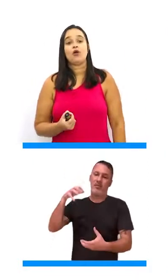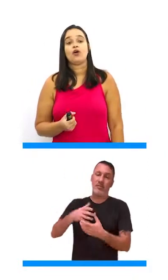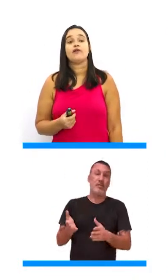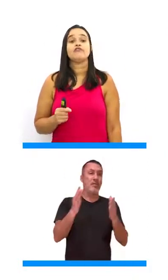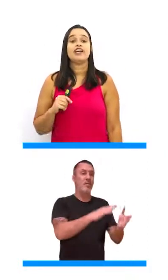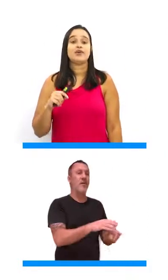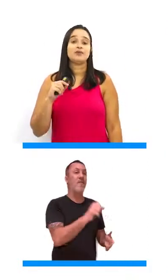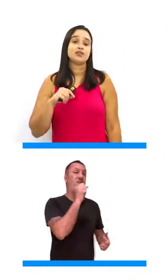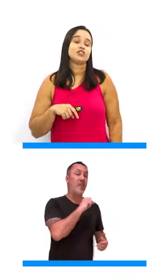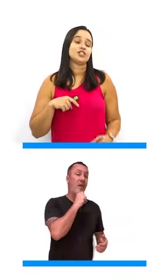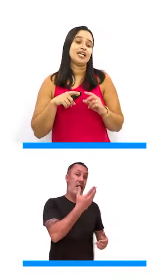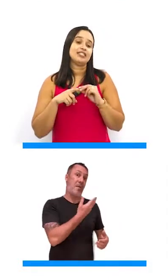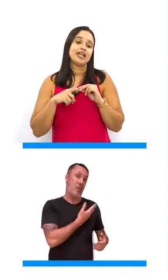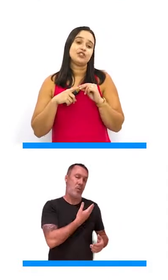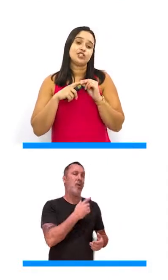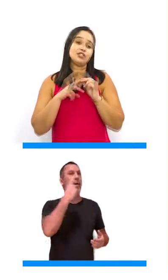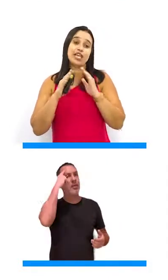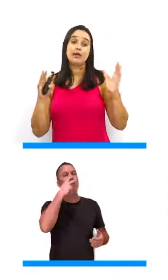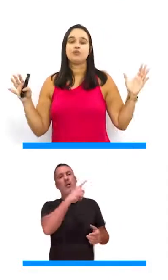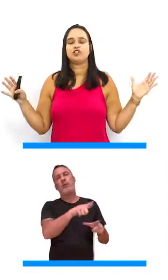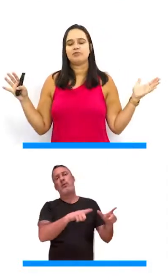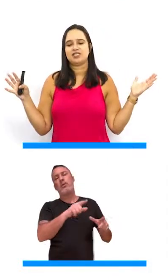mesmo. Agora, é um velho amigo, já dá a ideia